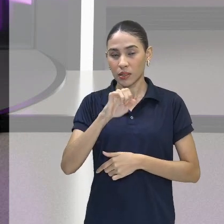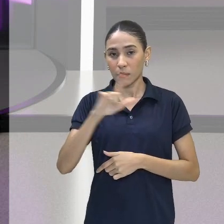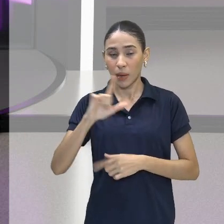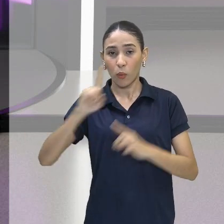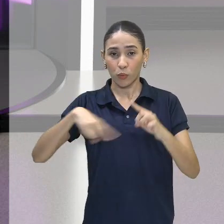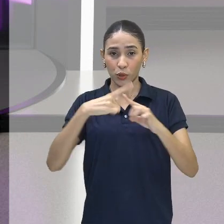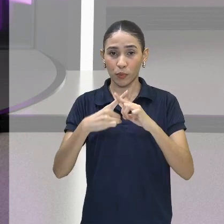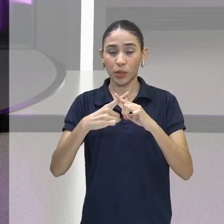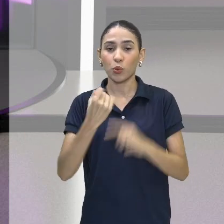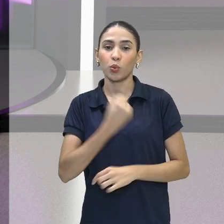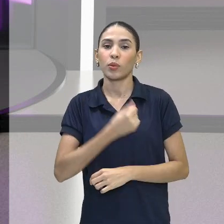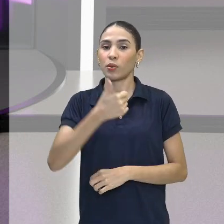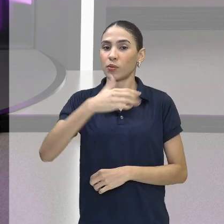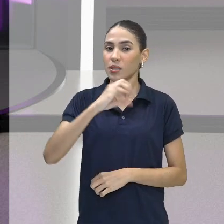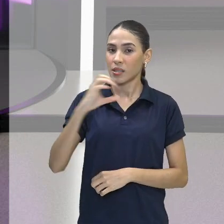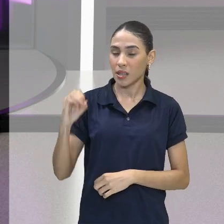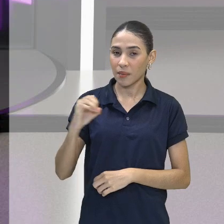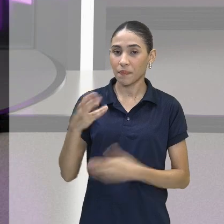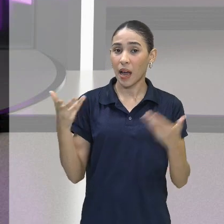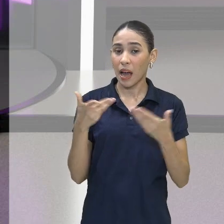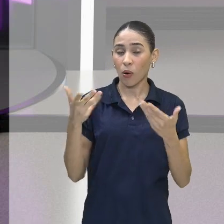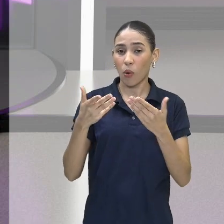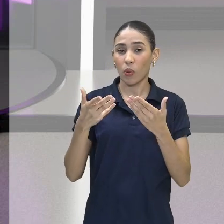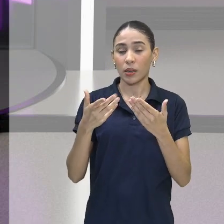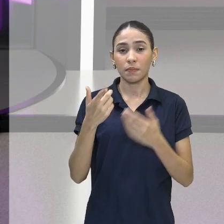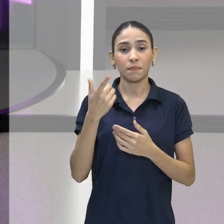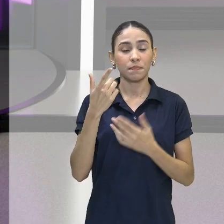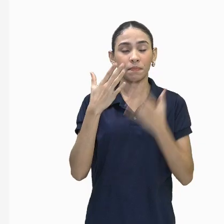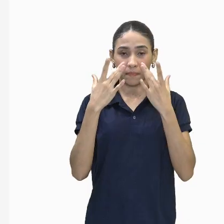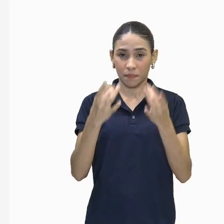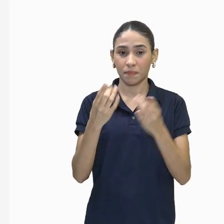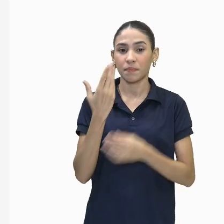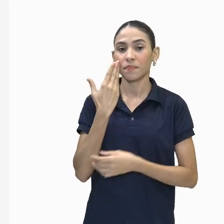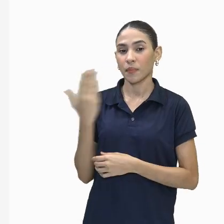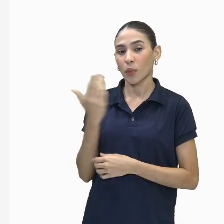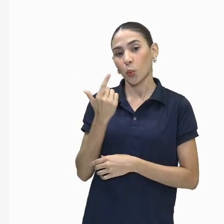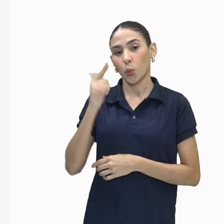100. Agora acompanhe comigo na tela um próximo exemplo.